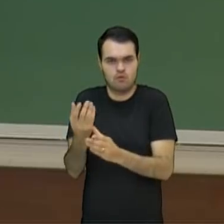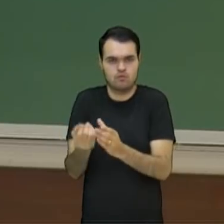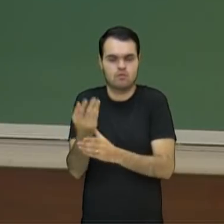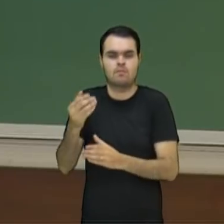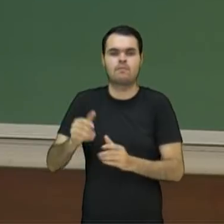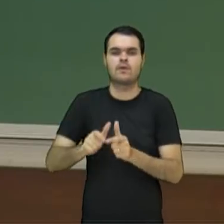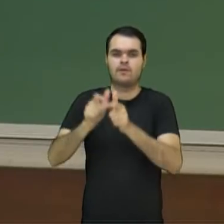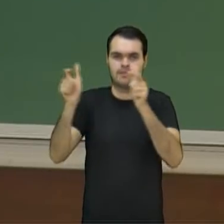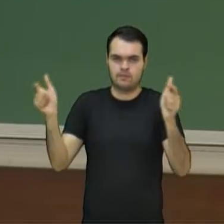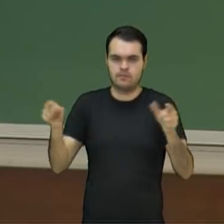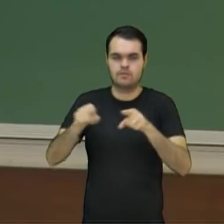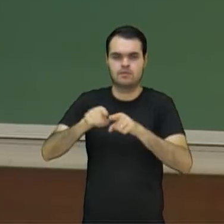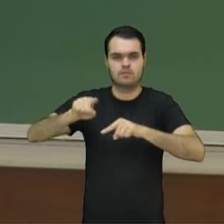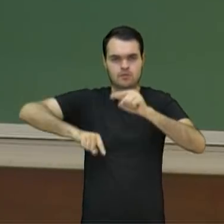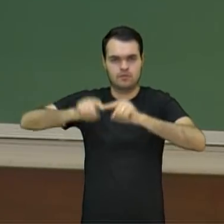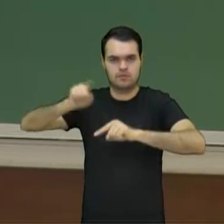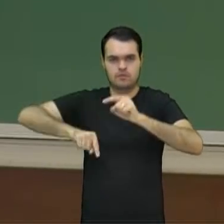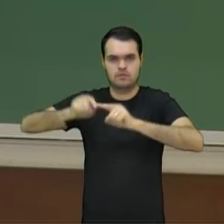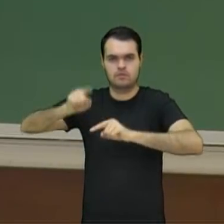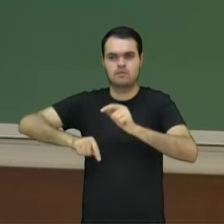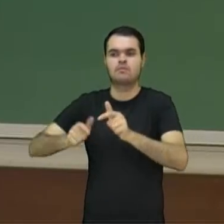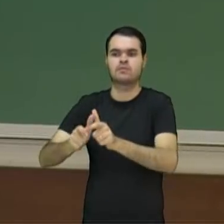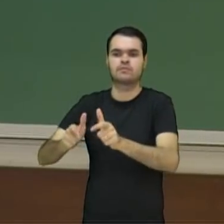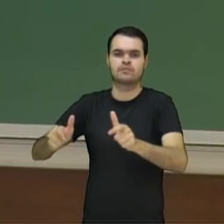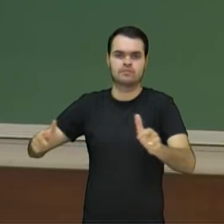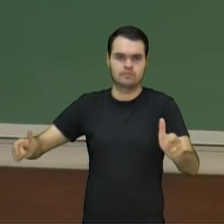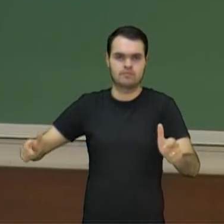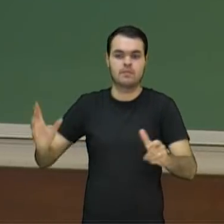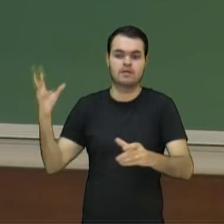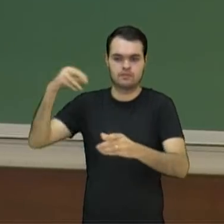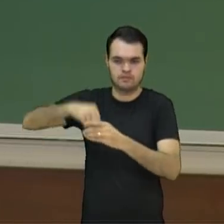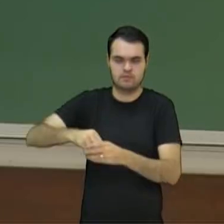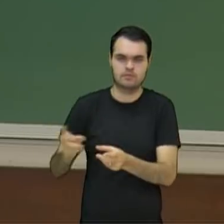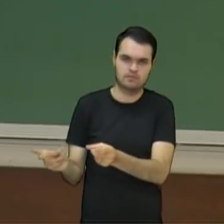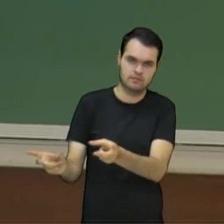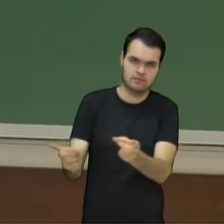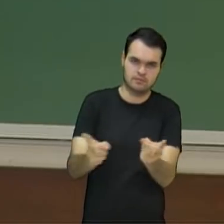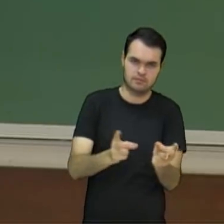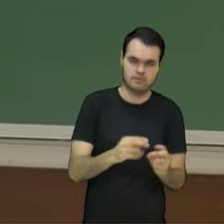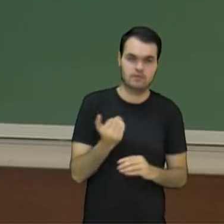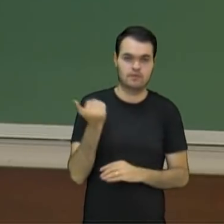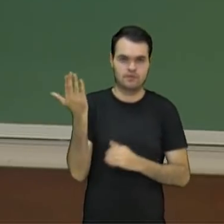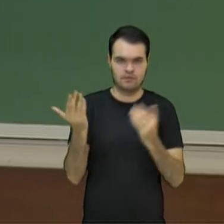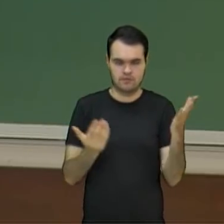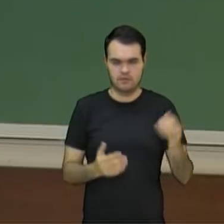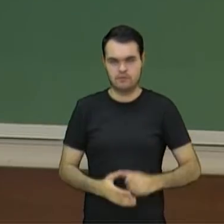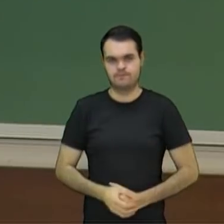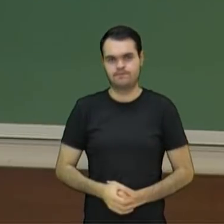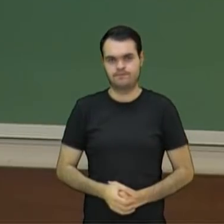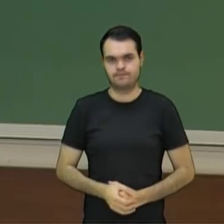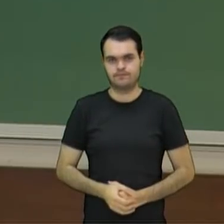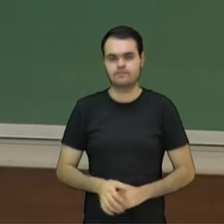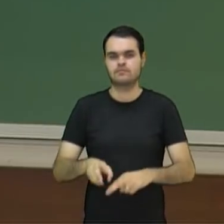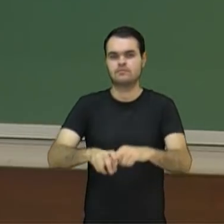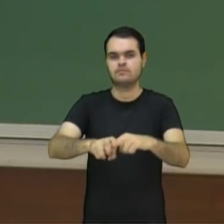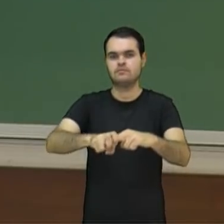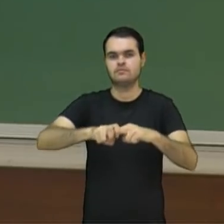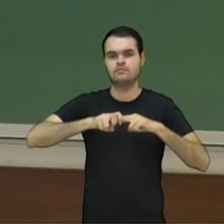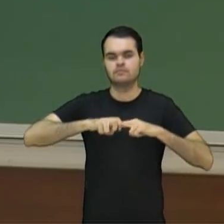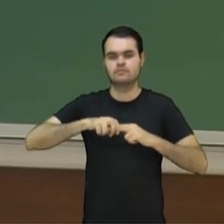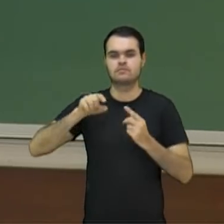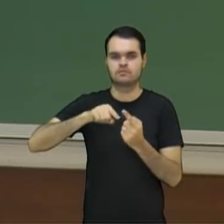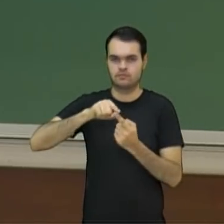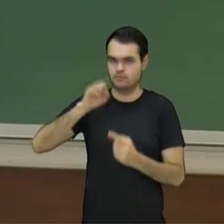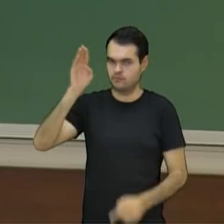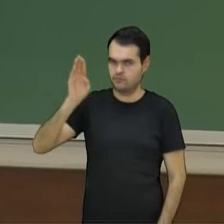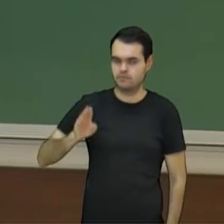também os seus produtos estejam cada vez mais inclusos no comércio internacional. Por esse motivo, o